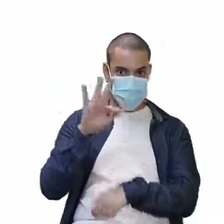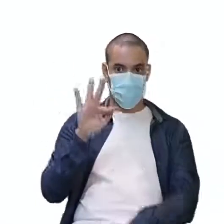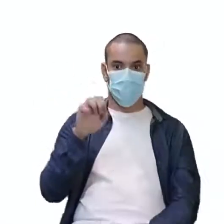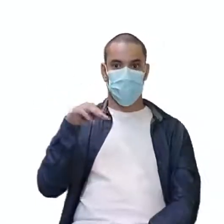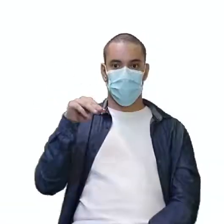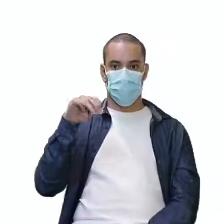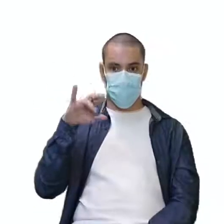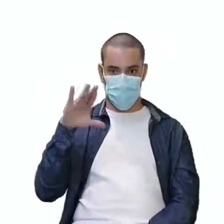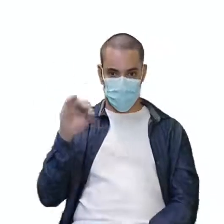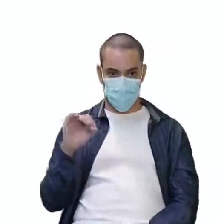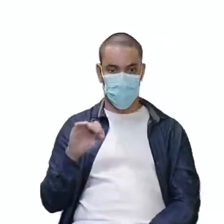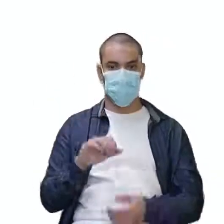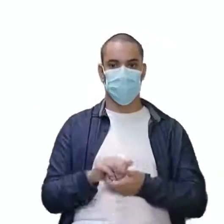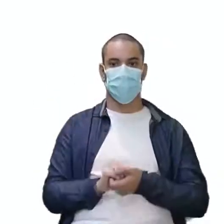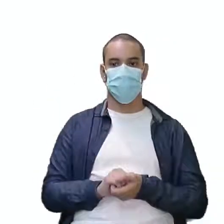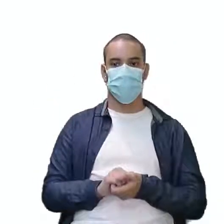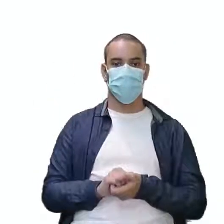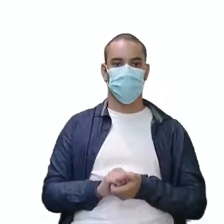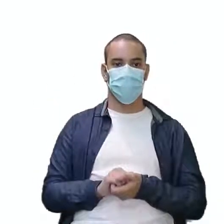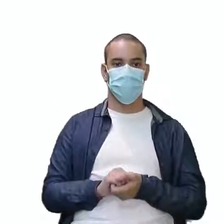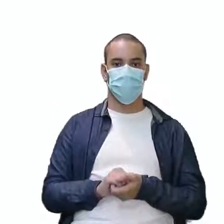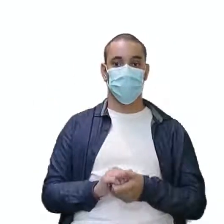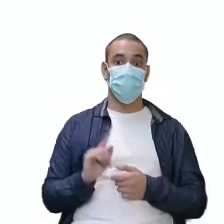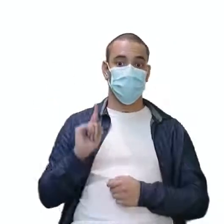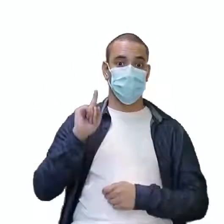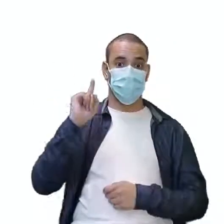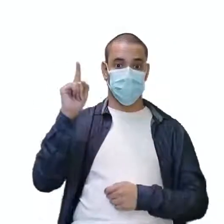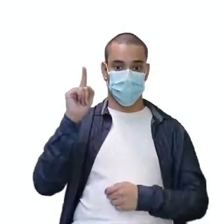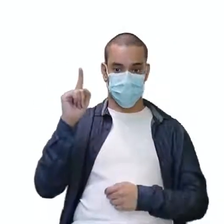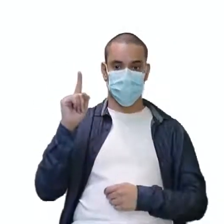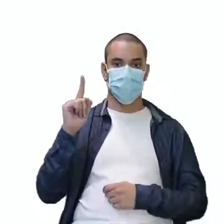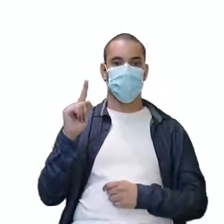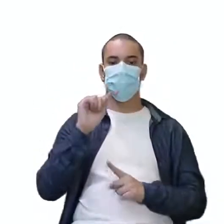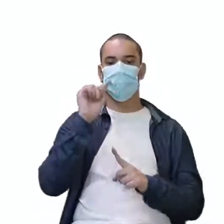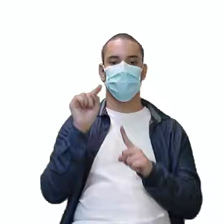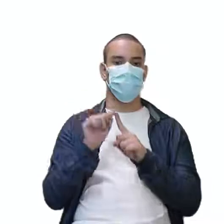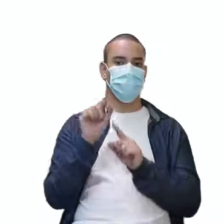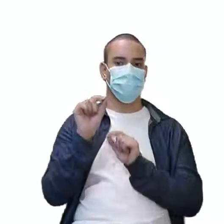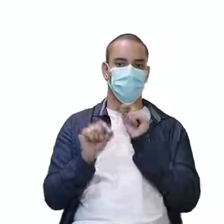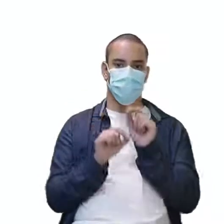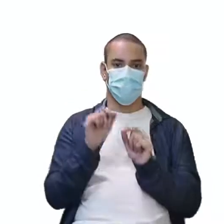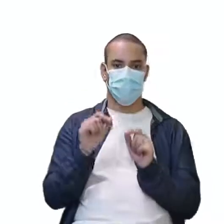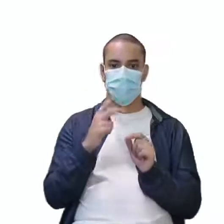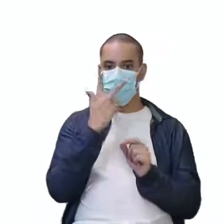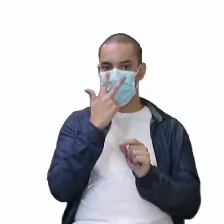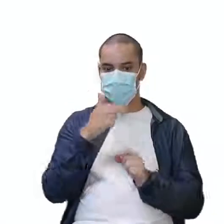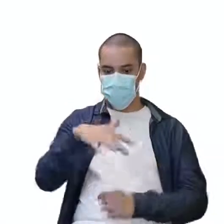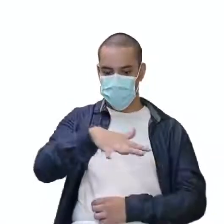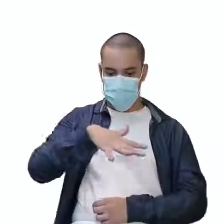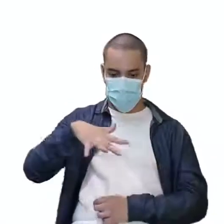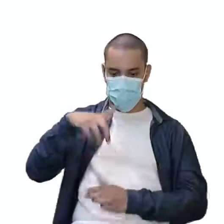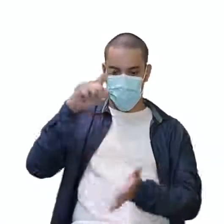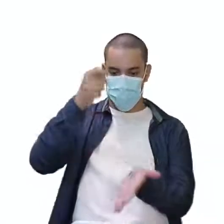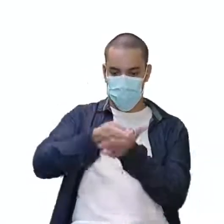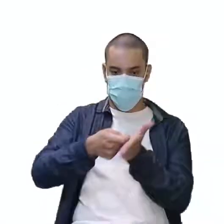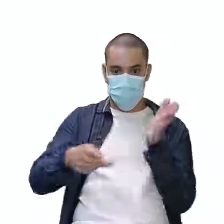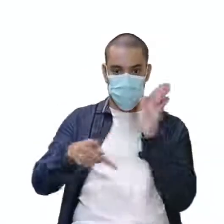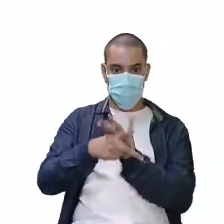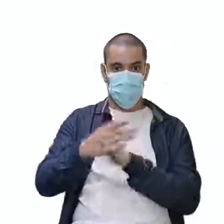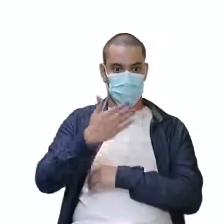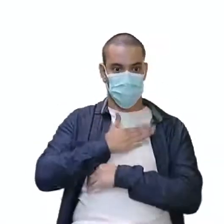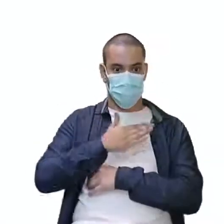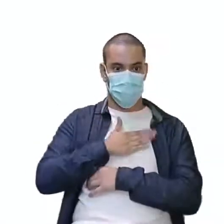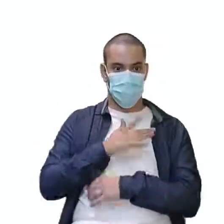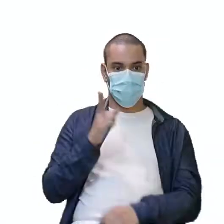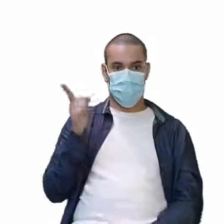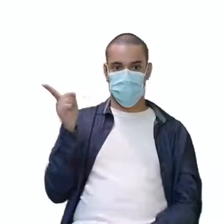feromônio, tá? Olha lá. Esses feromônios vão servir para demarcar territórios, tá? Esse cãozinho,